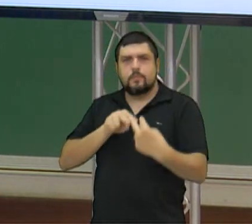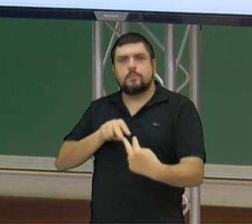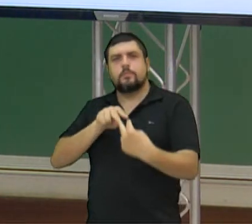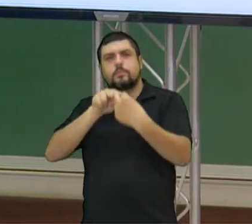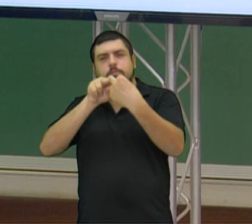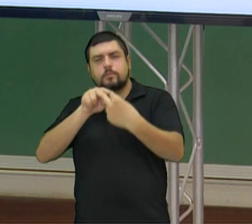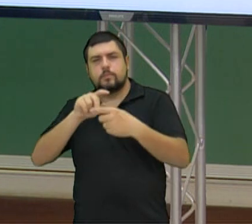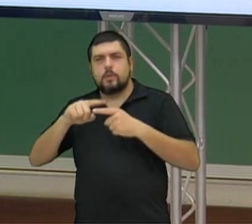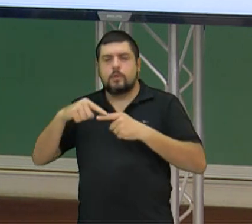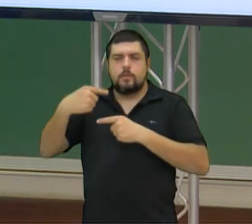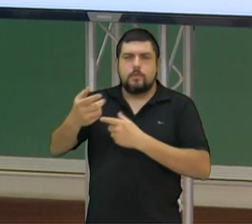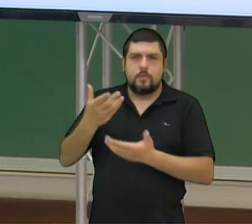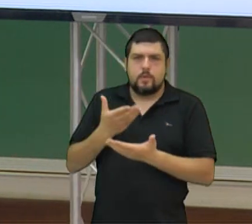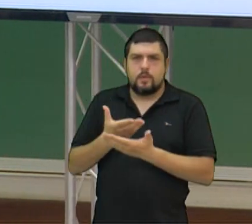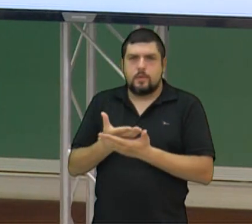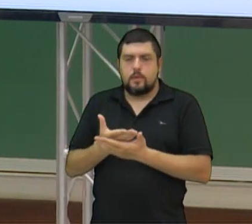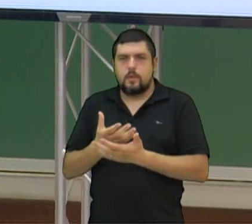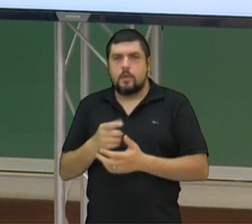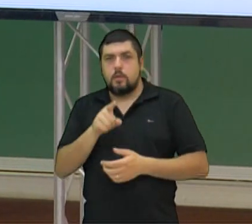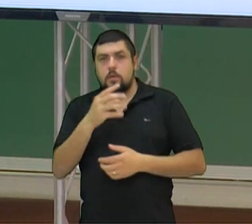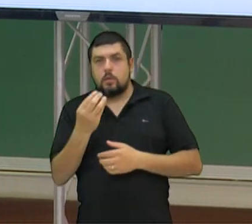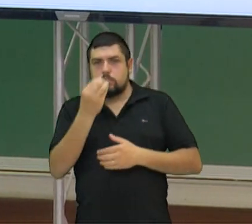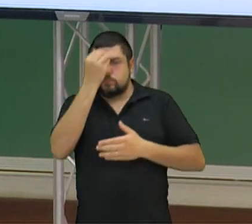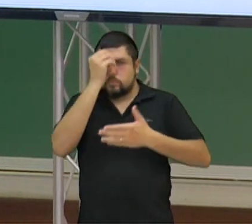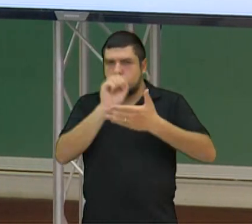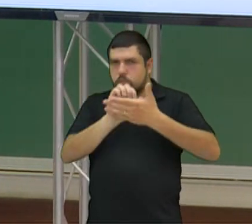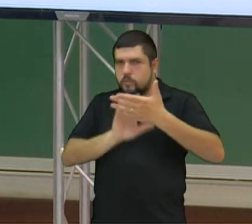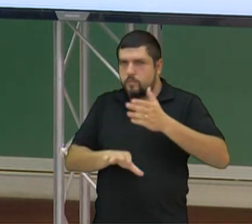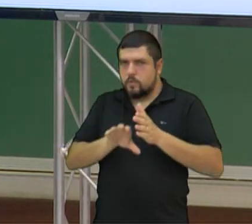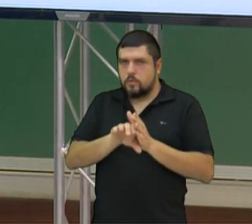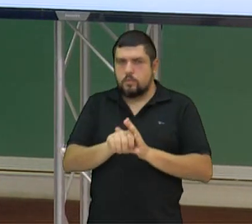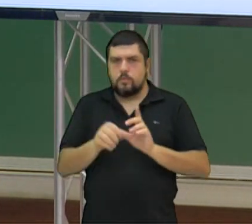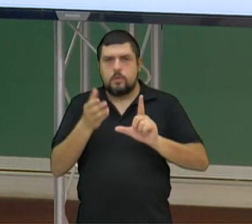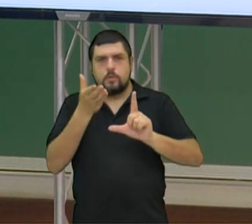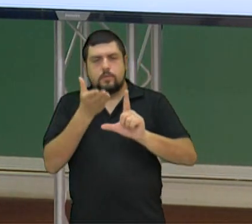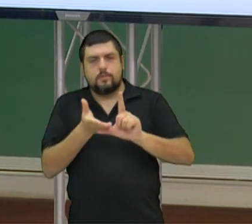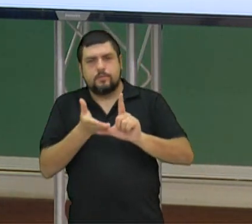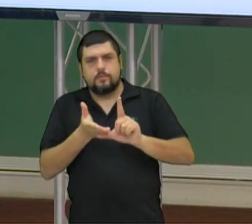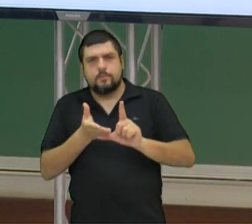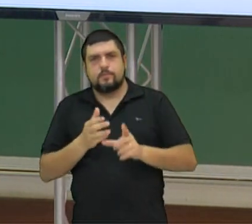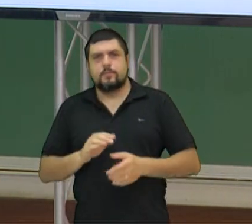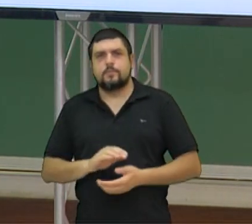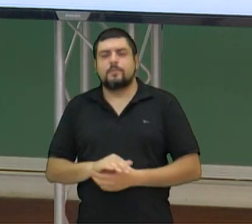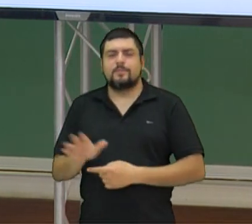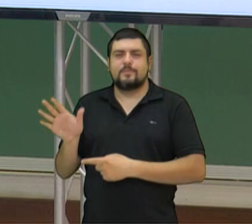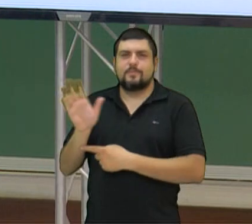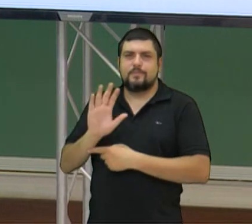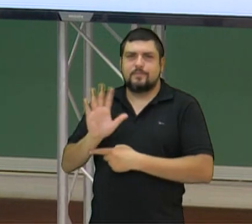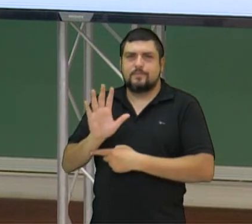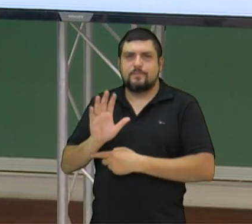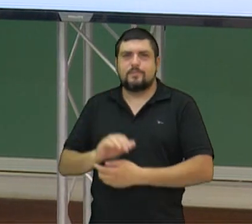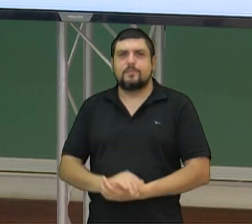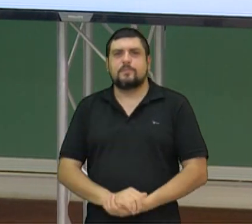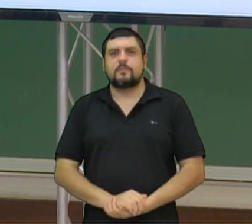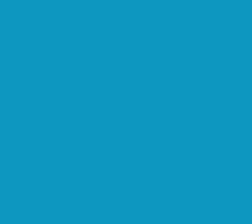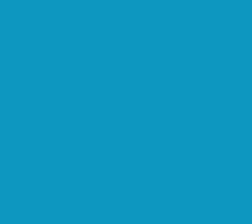vocês e até mais. E não esqueçam de fazer a atividade lá no Classroom. Até mais, gente!